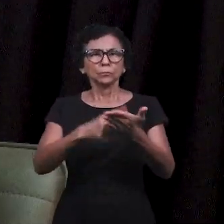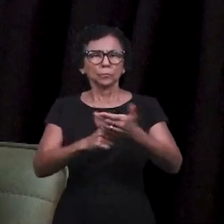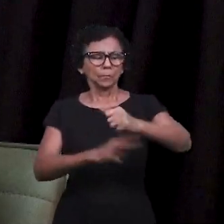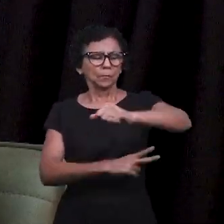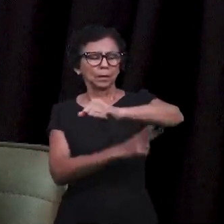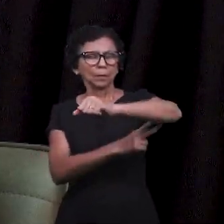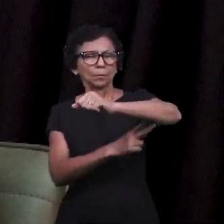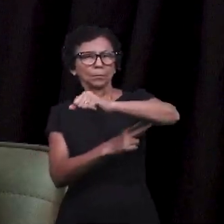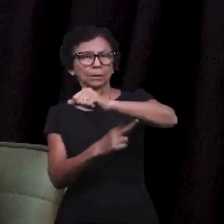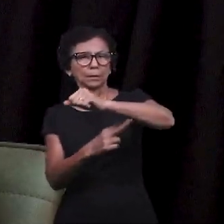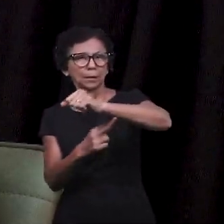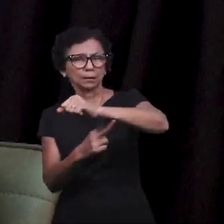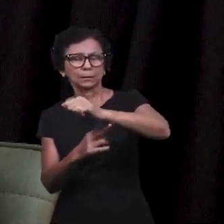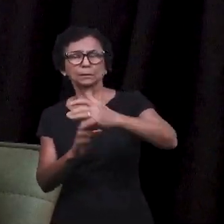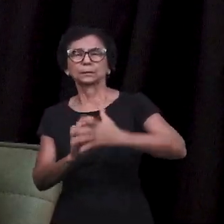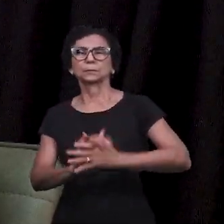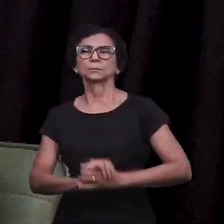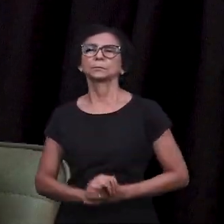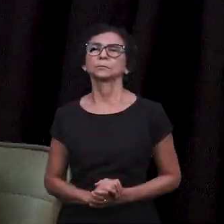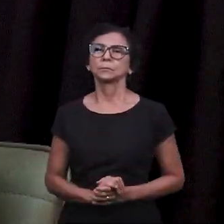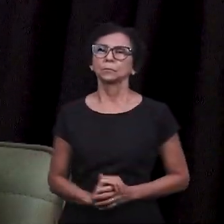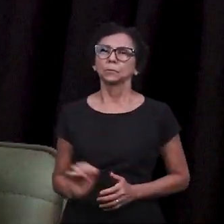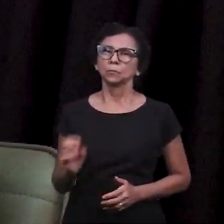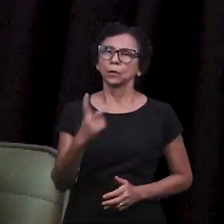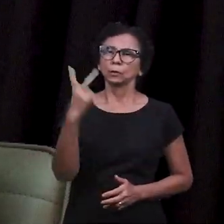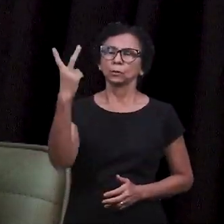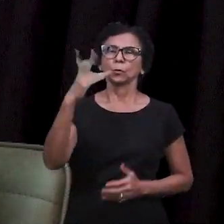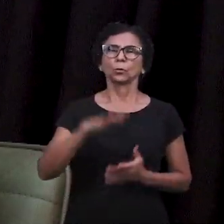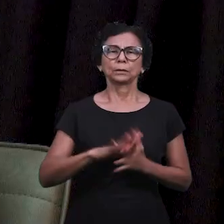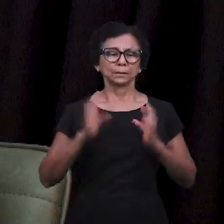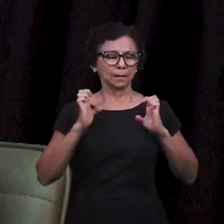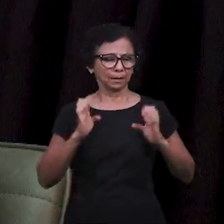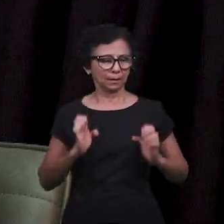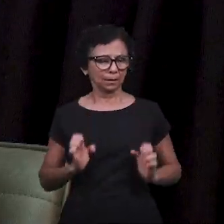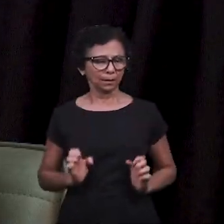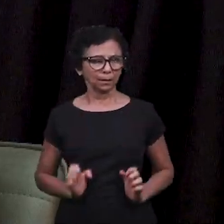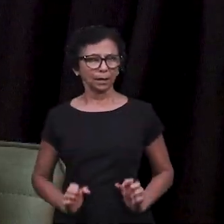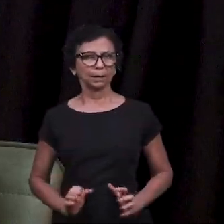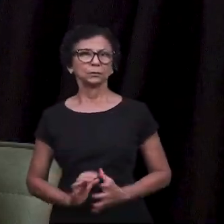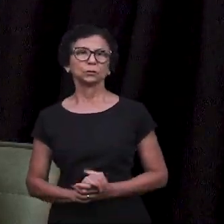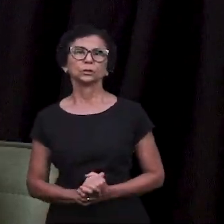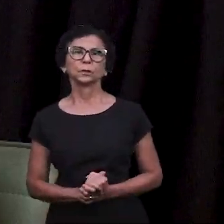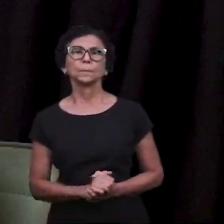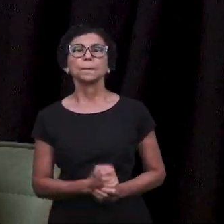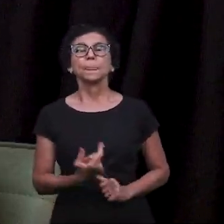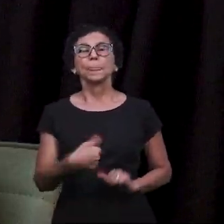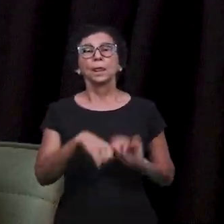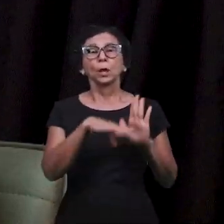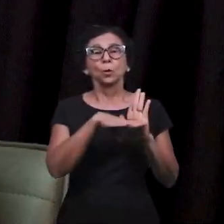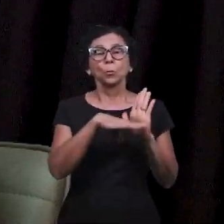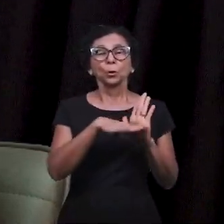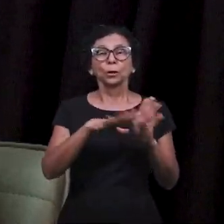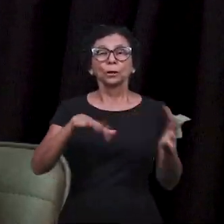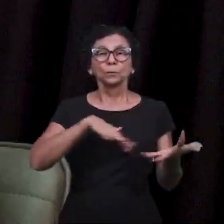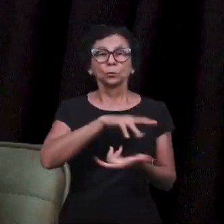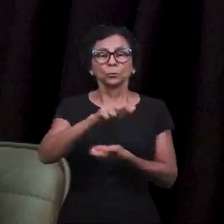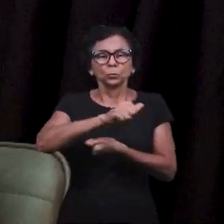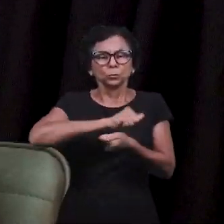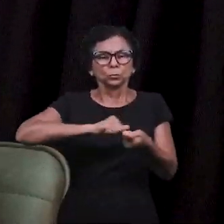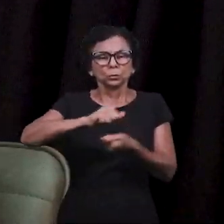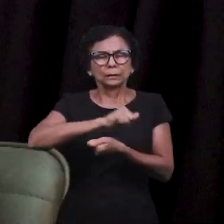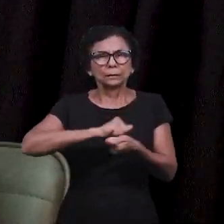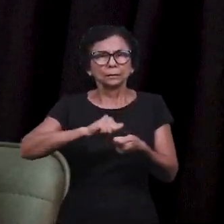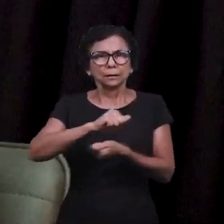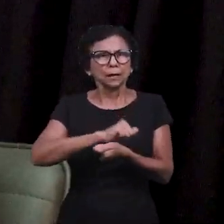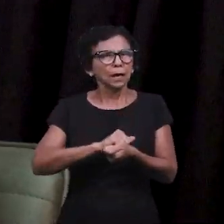de conformidade. Então, com a ética, o programa sustentável e eficaz, um programa perene, que se mantenha com o tempo, que não